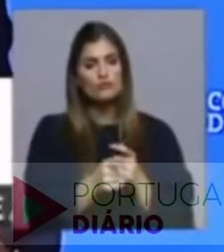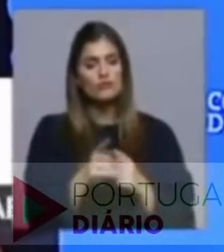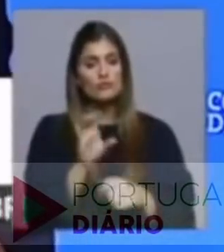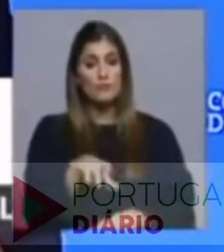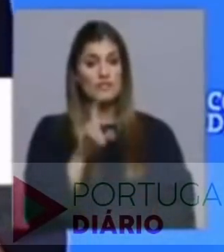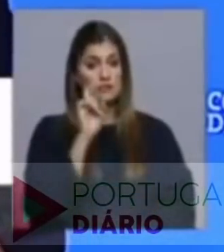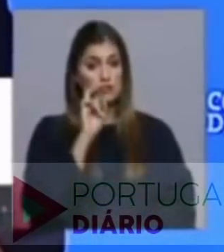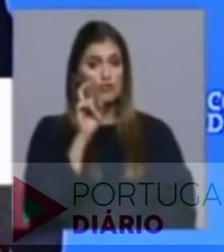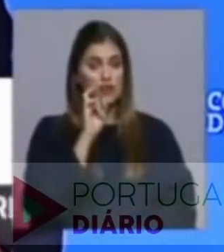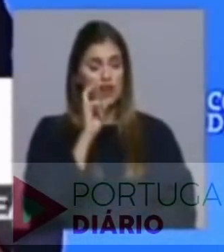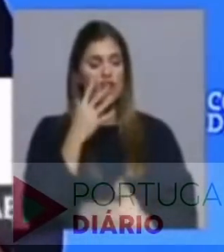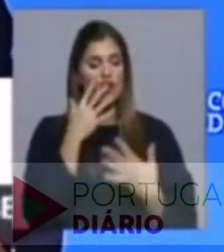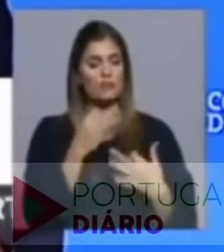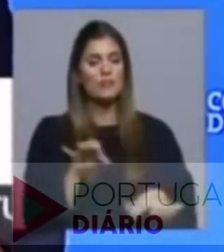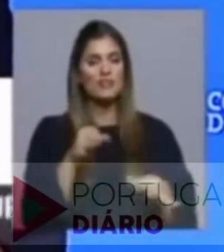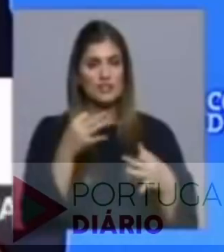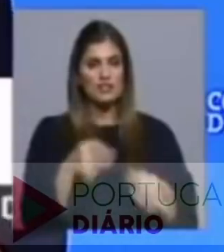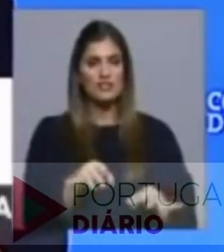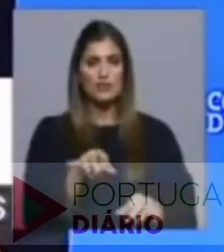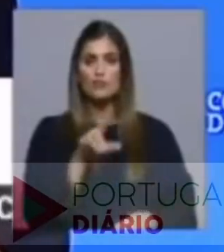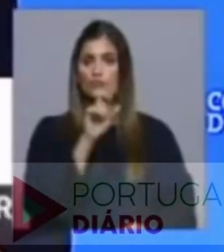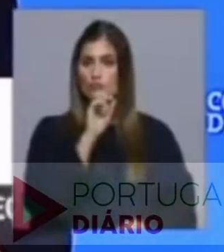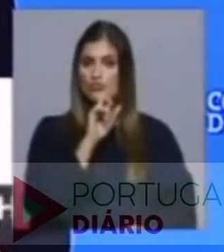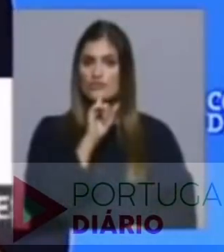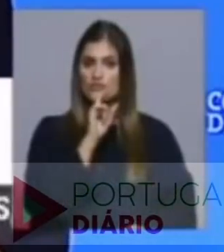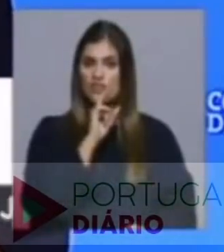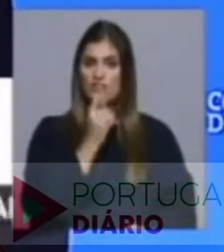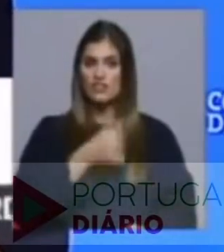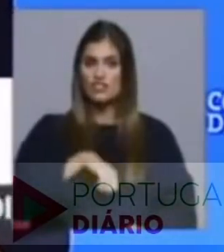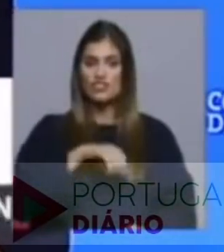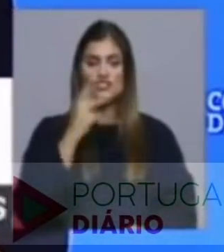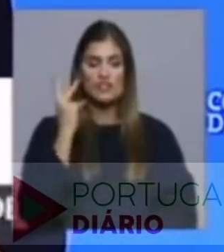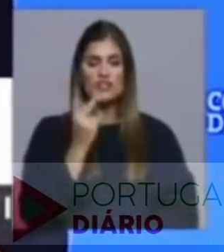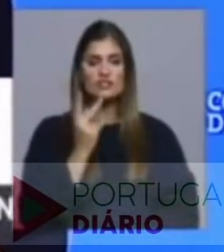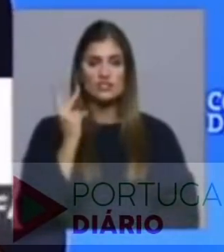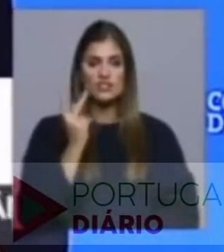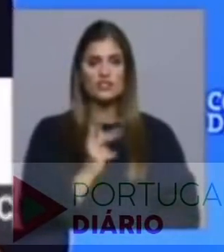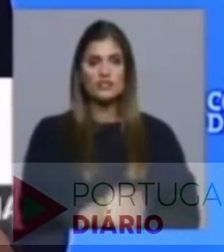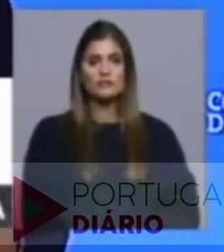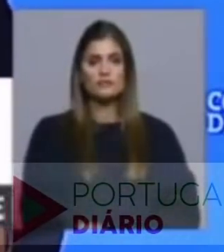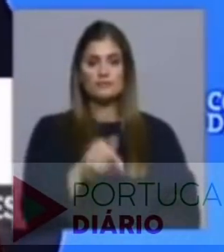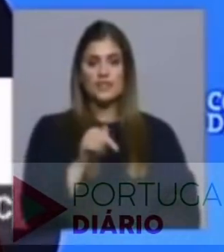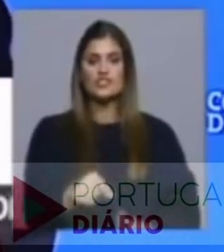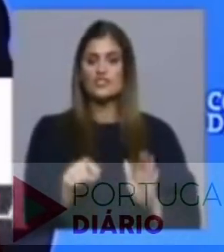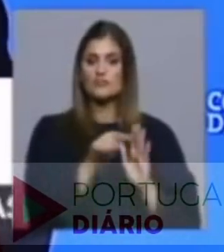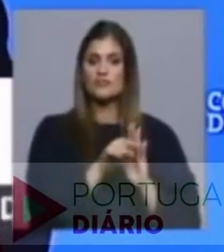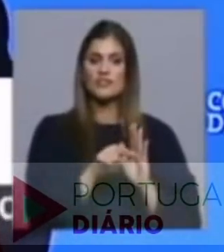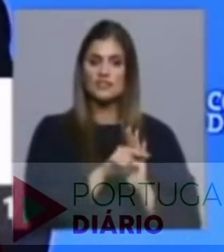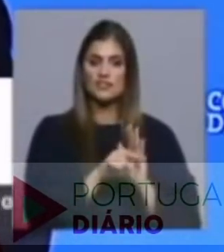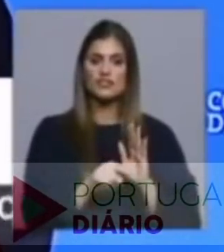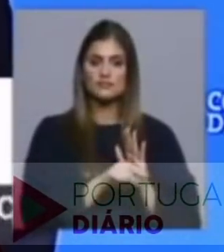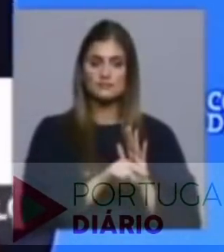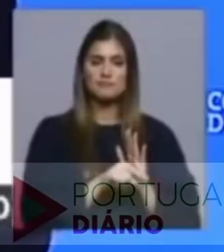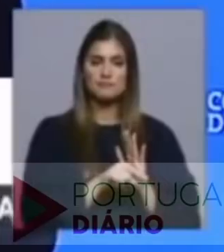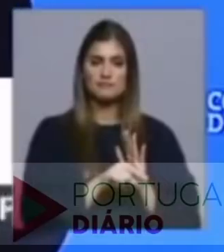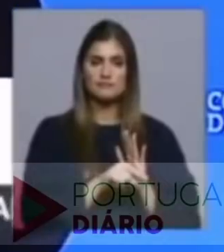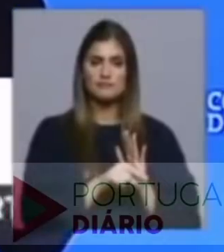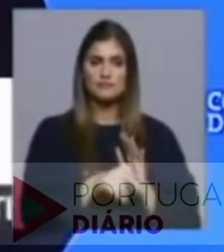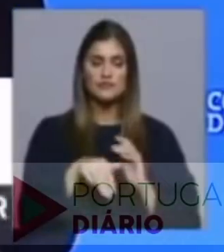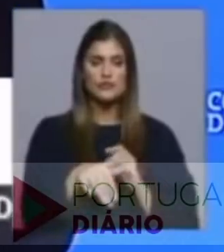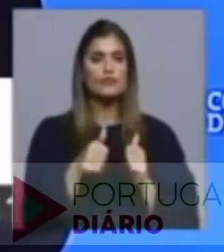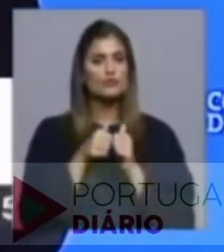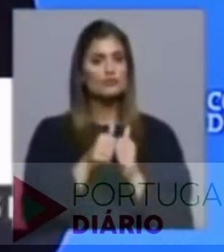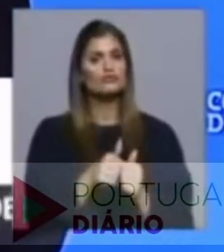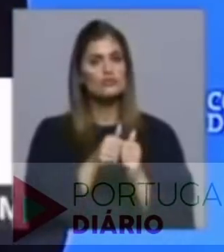segurança a normalidade possível das nossas vidas. Estas medidas, naturalmente, serão